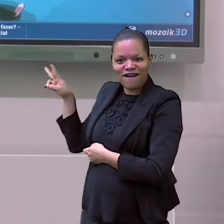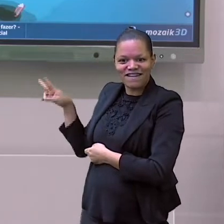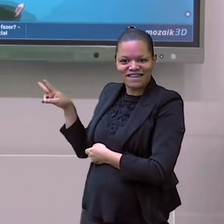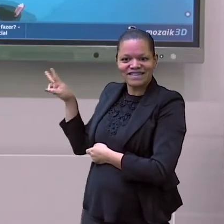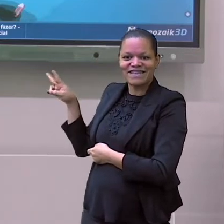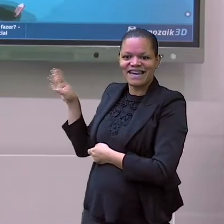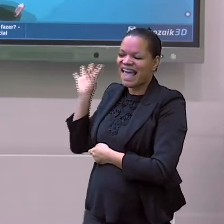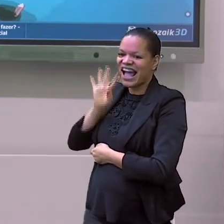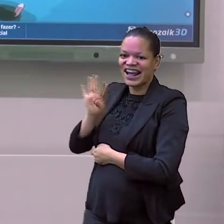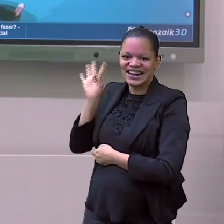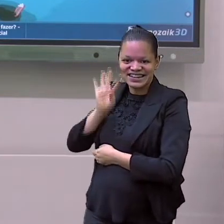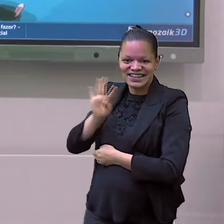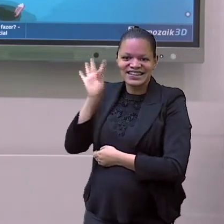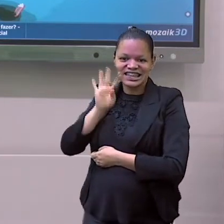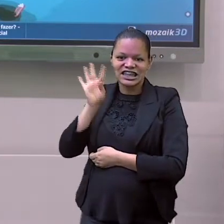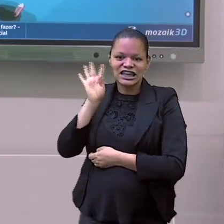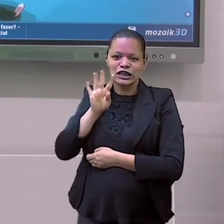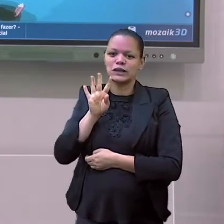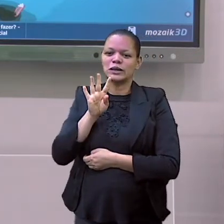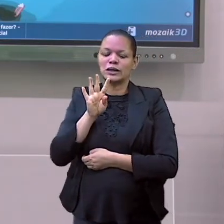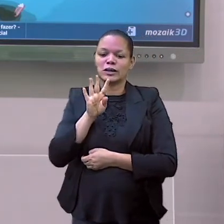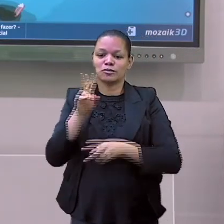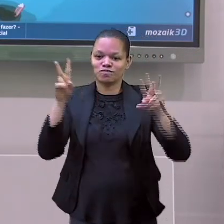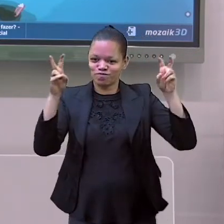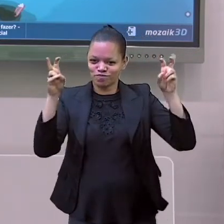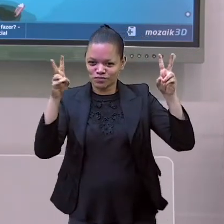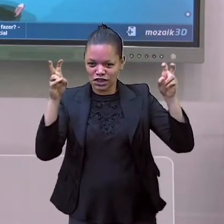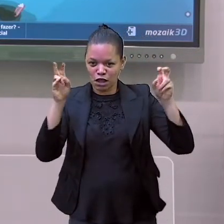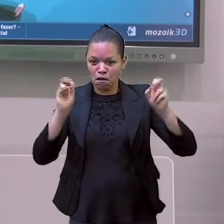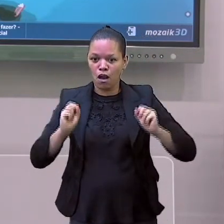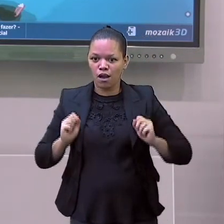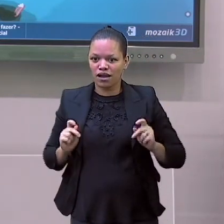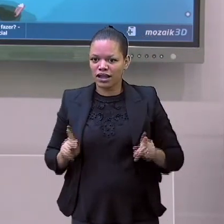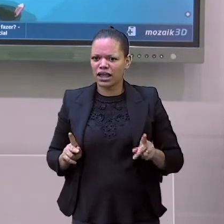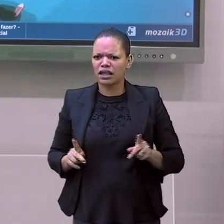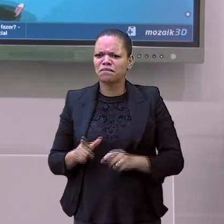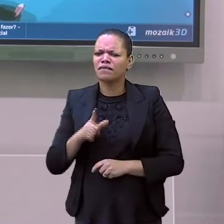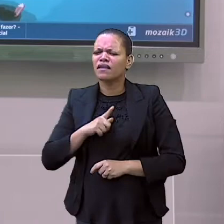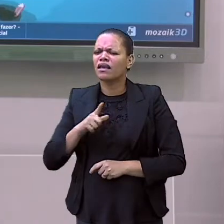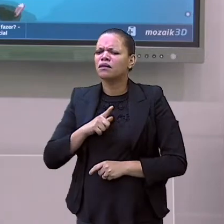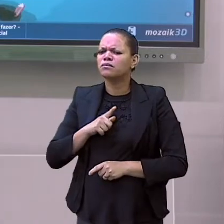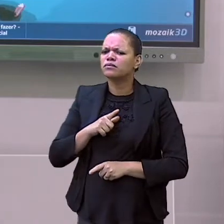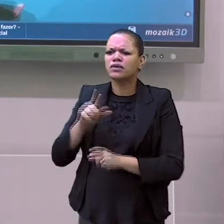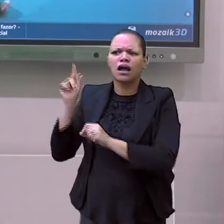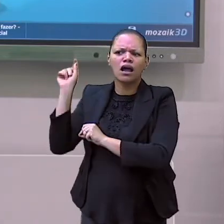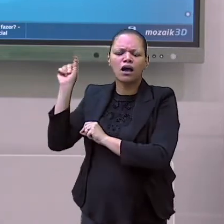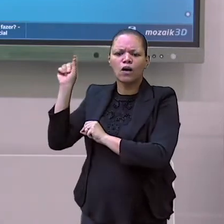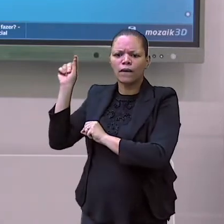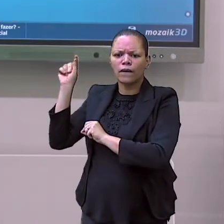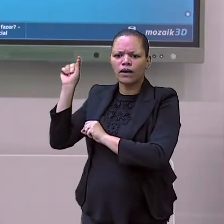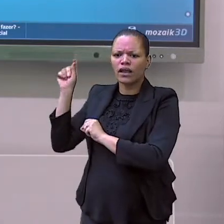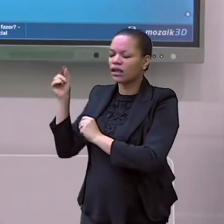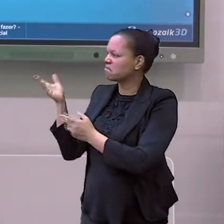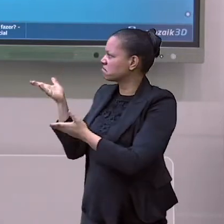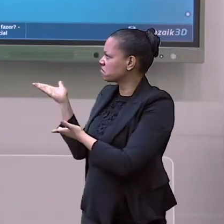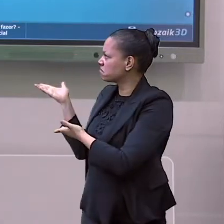bem legal sobre o que nós estamos falando. Então, aqui nós temos o quê? A